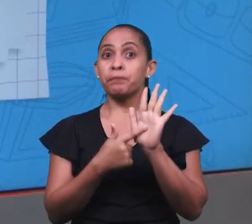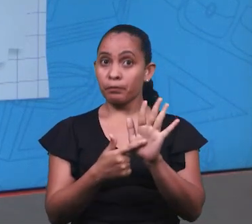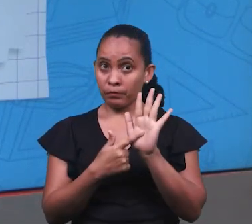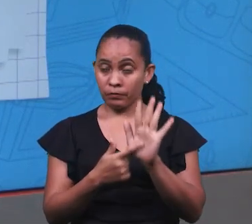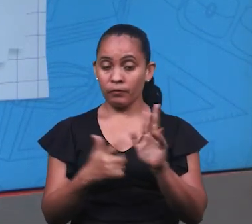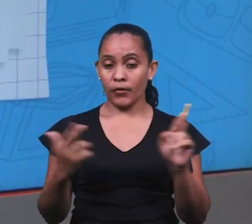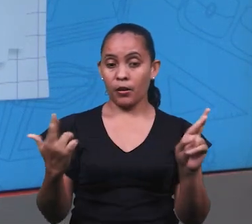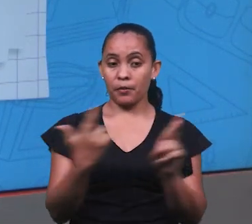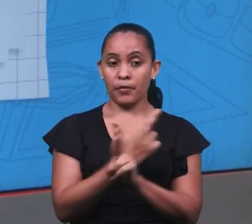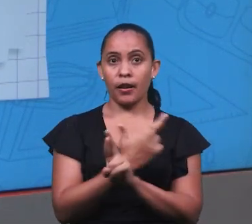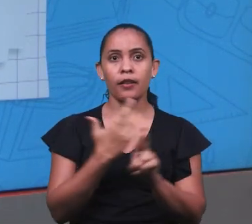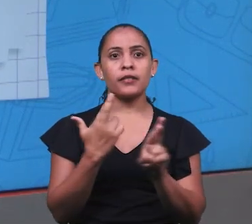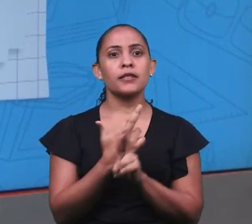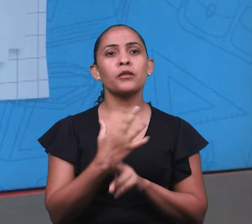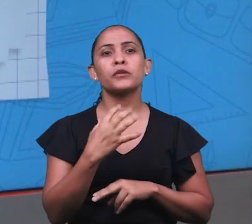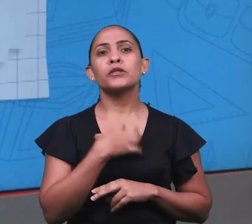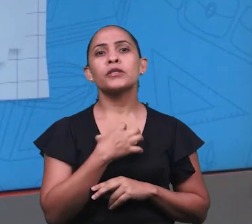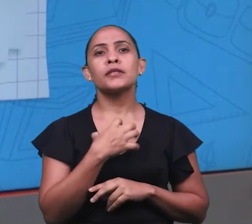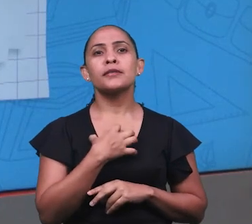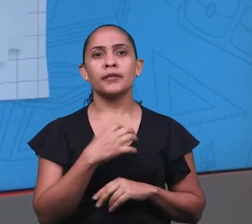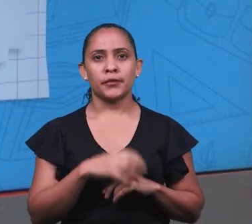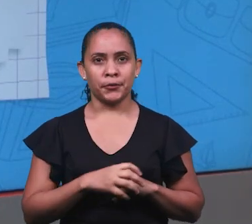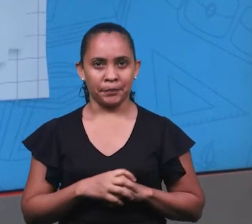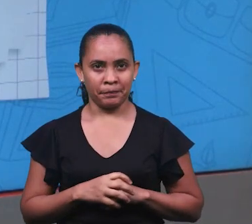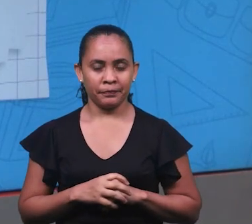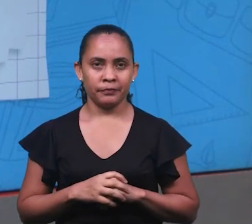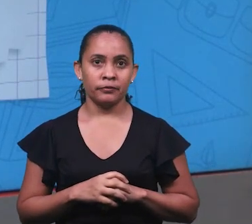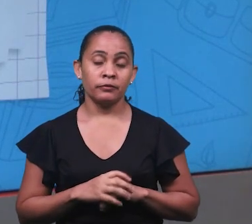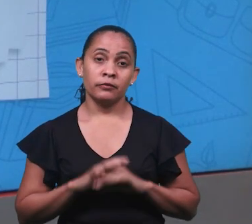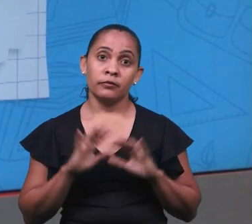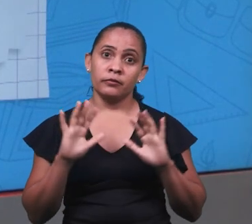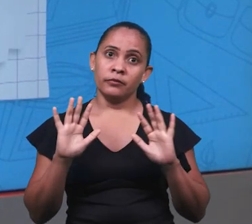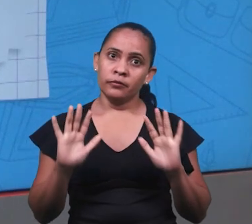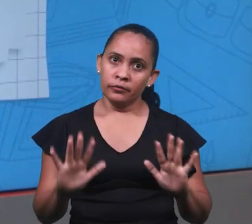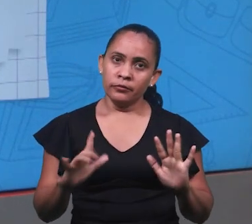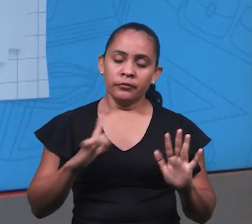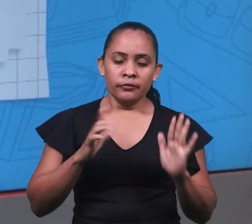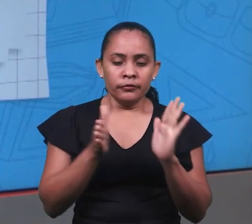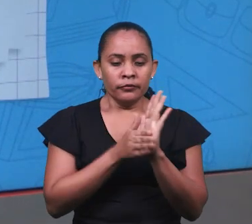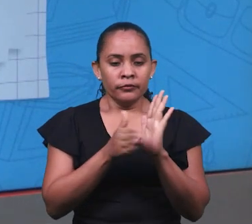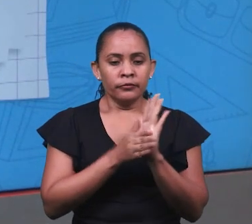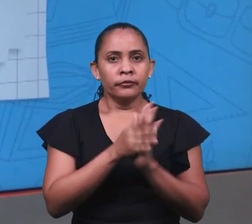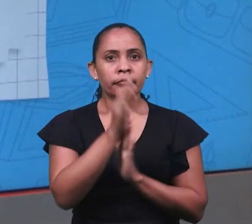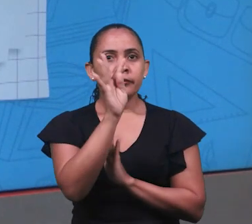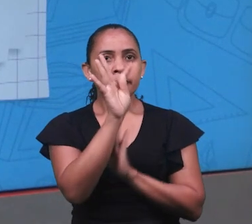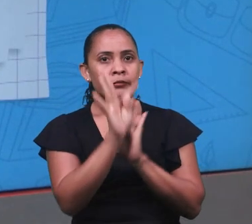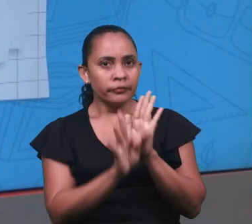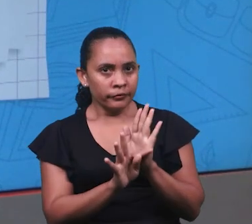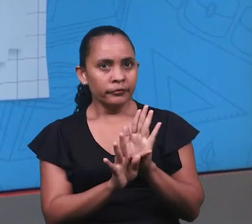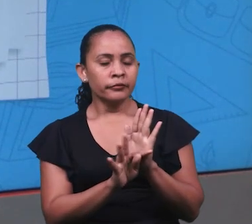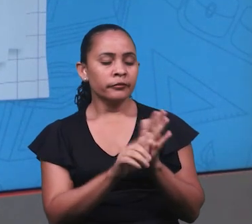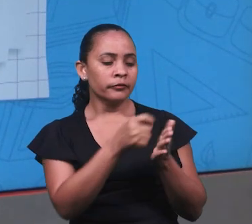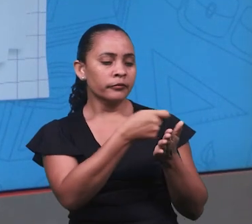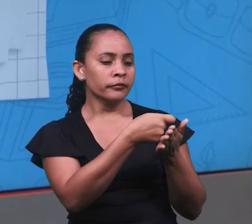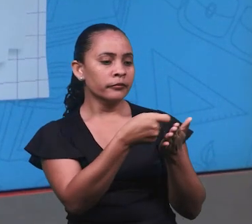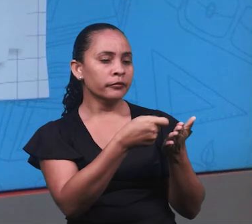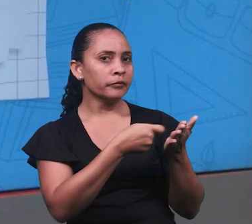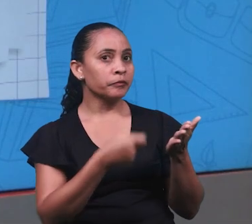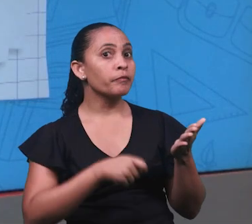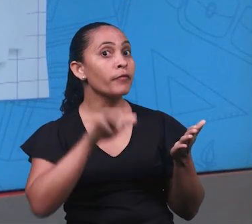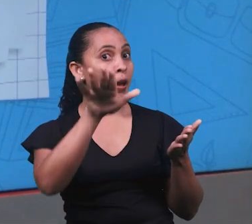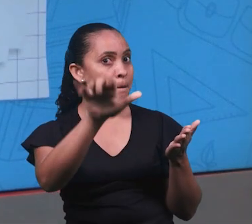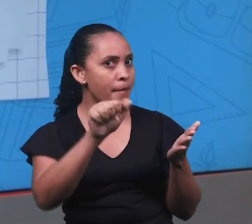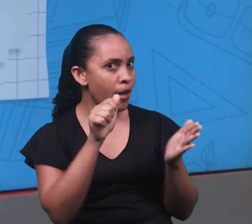relação de sentido entre essas ideias. Agora, para isso, eu tenho que montar um projeto de texto, é como se fosse um rascunho, por isso que eu falei, pega